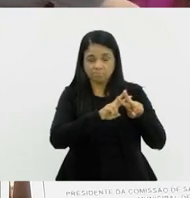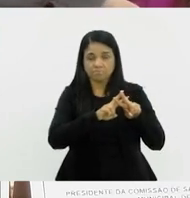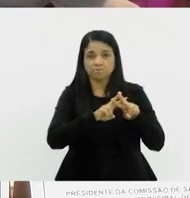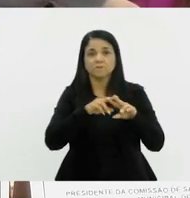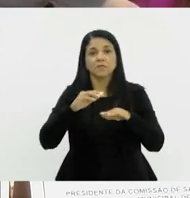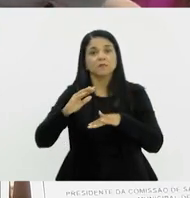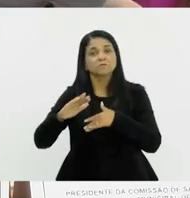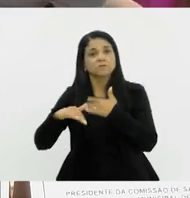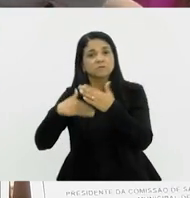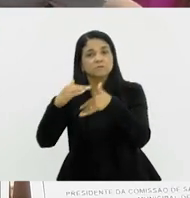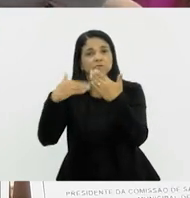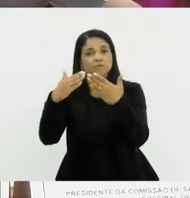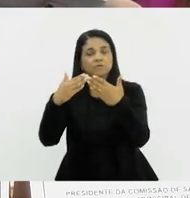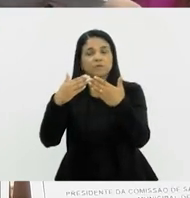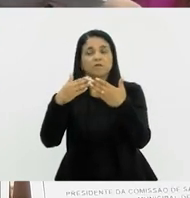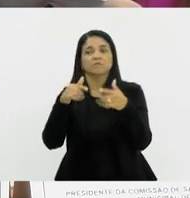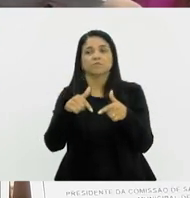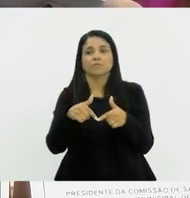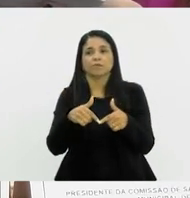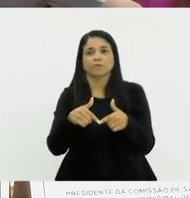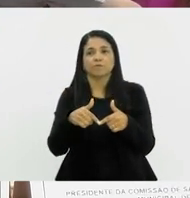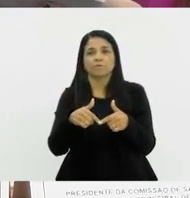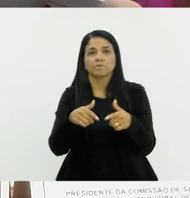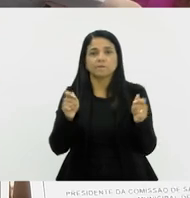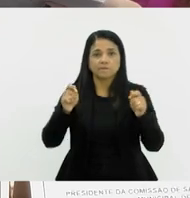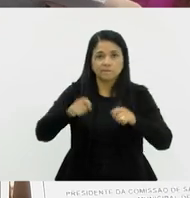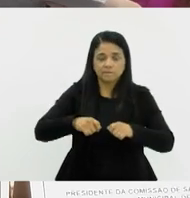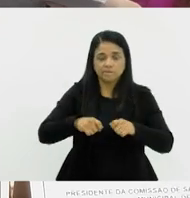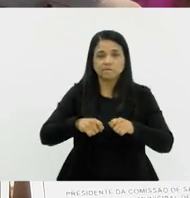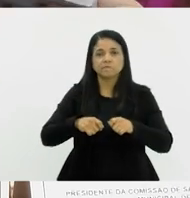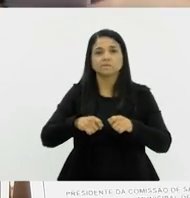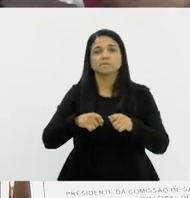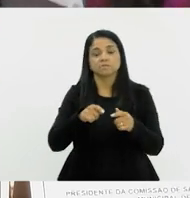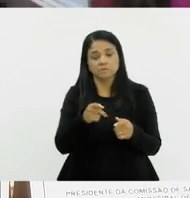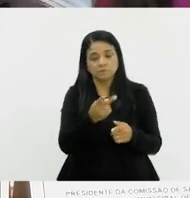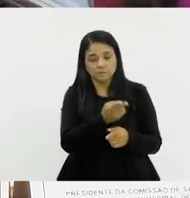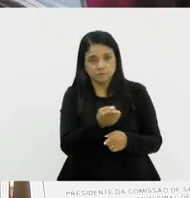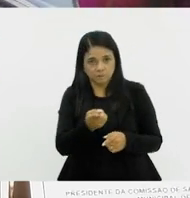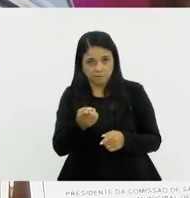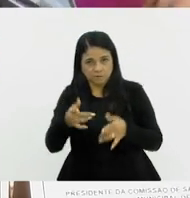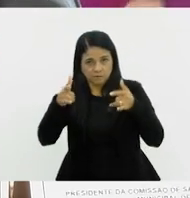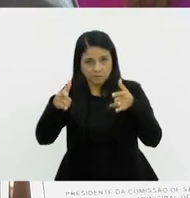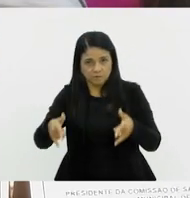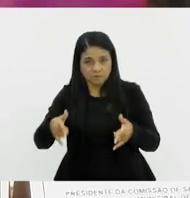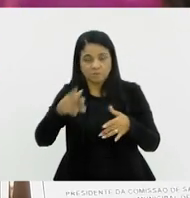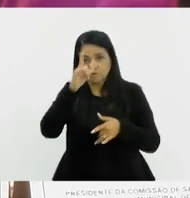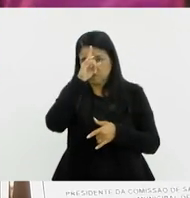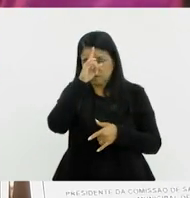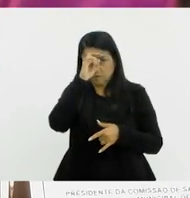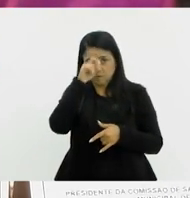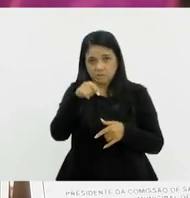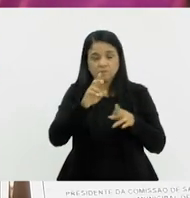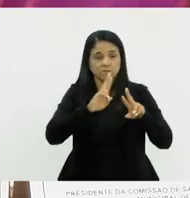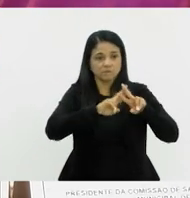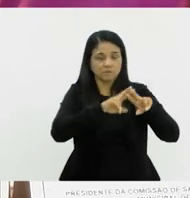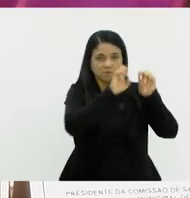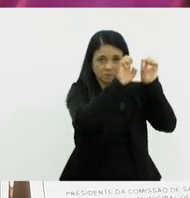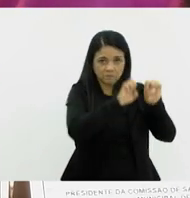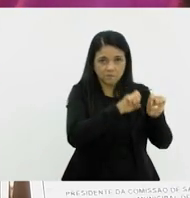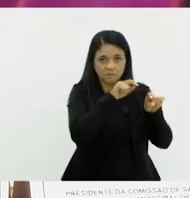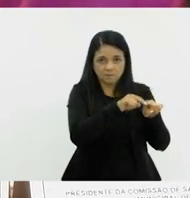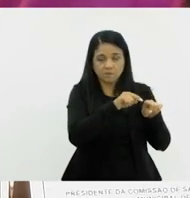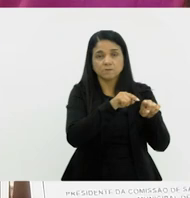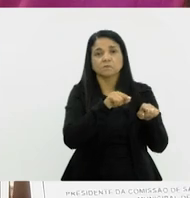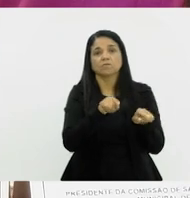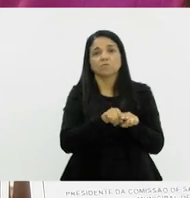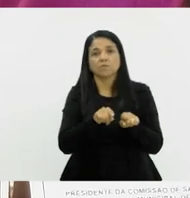desenvolvimento de procedimentos para fluxo do paciente, restabelecer o fluxo do paciente das unidades prisionais após detecção da unidade prisional